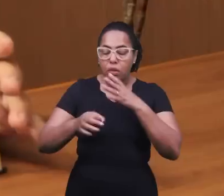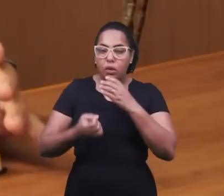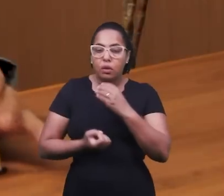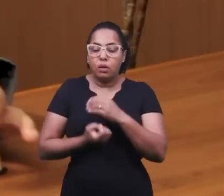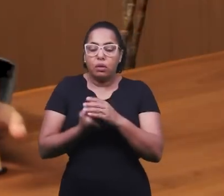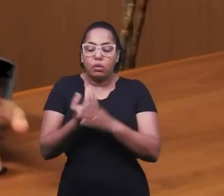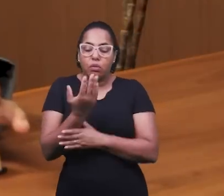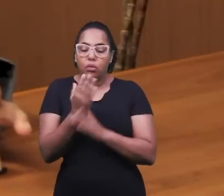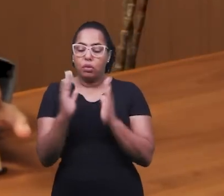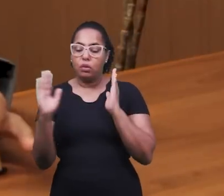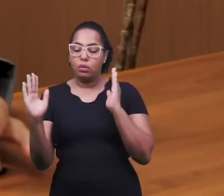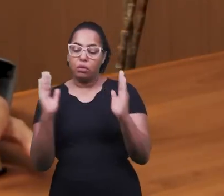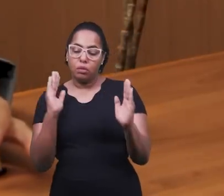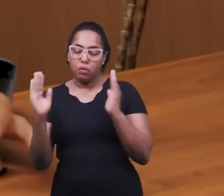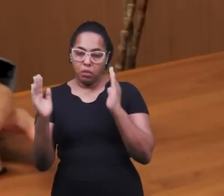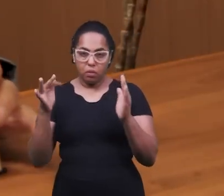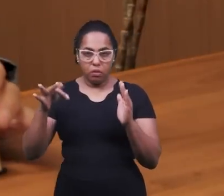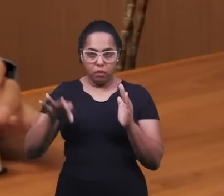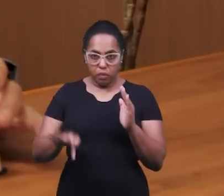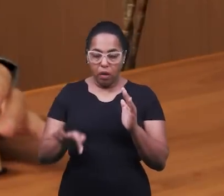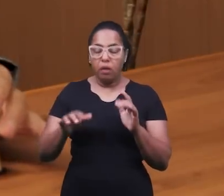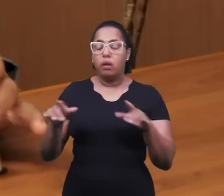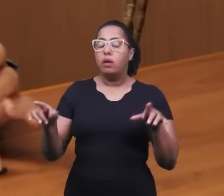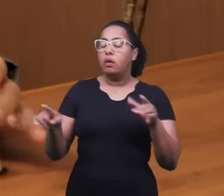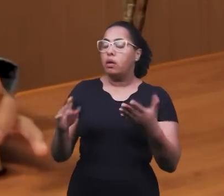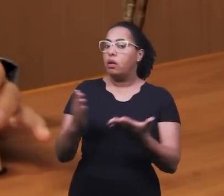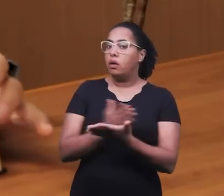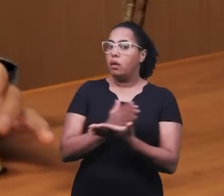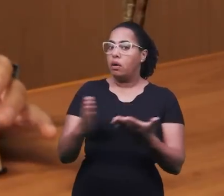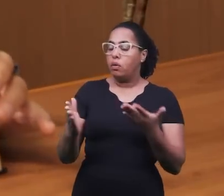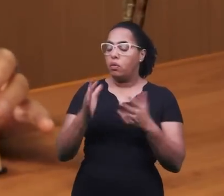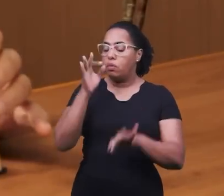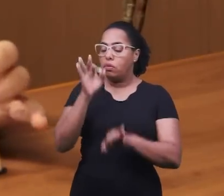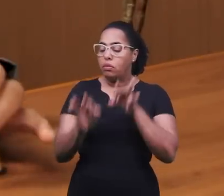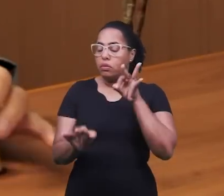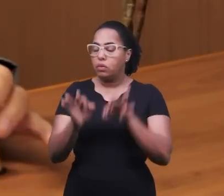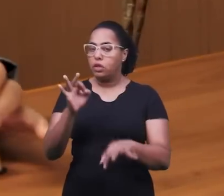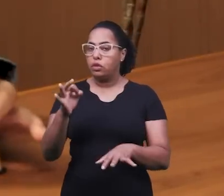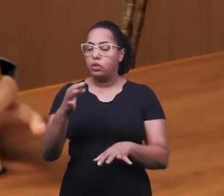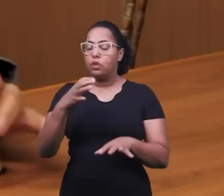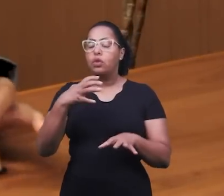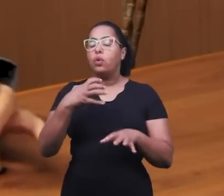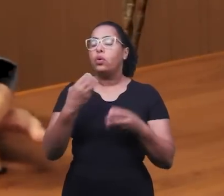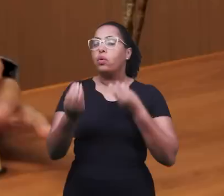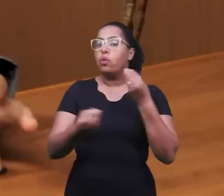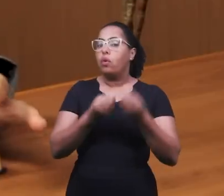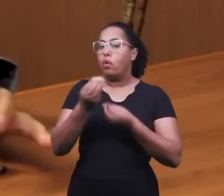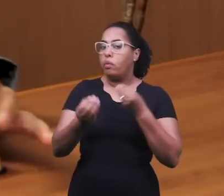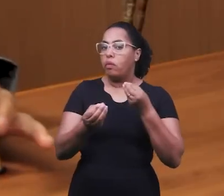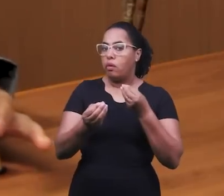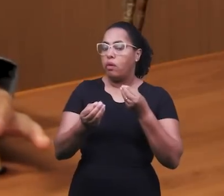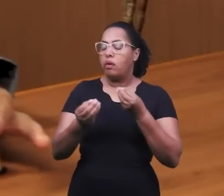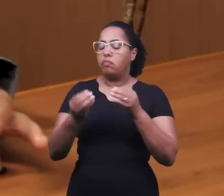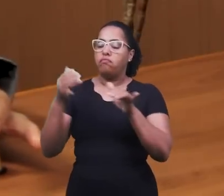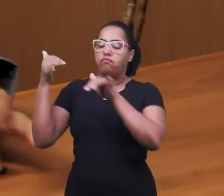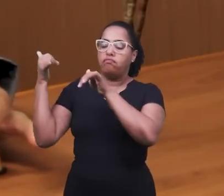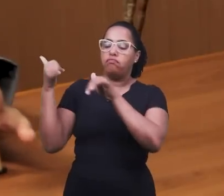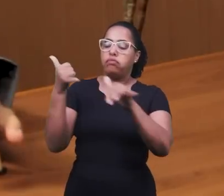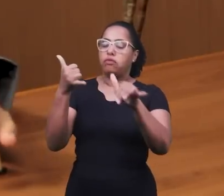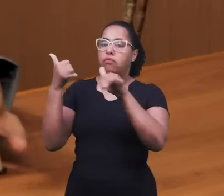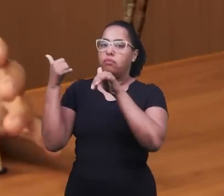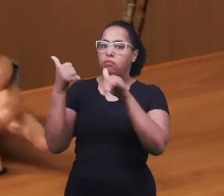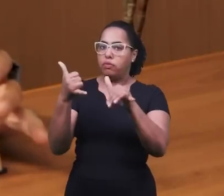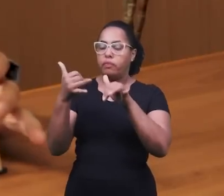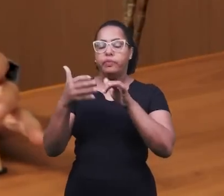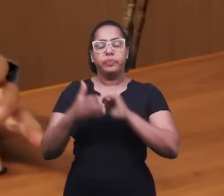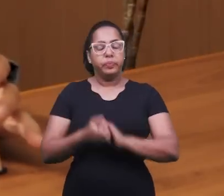né, nos últimos tempos, e alguns desses juízos na forma de toque de trombetas. E